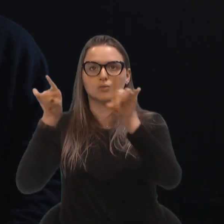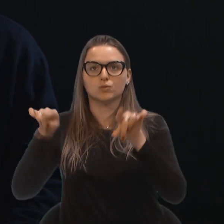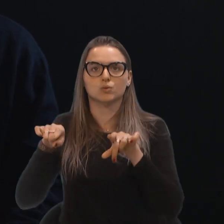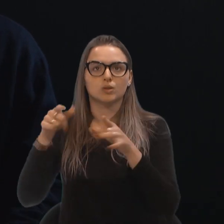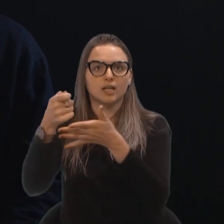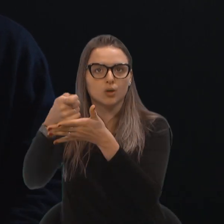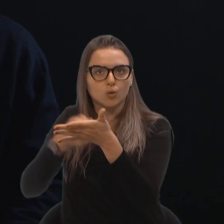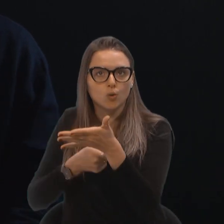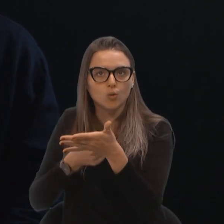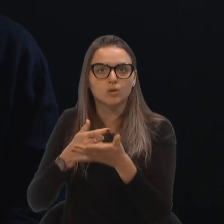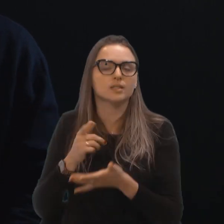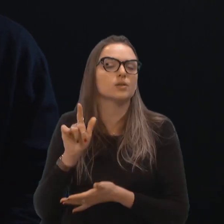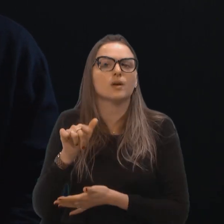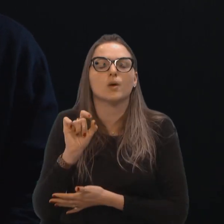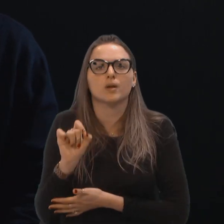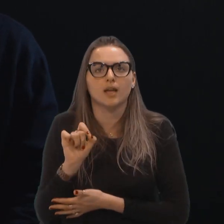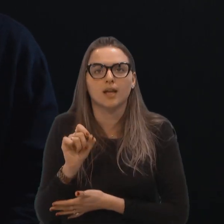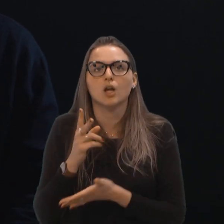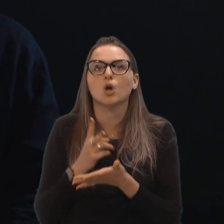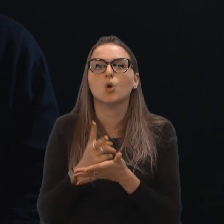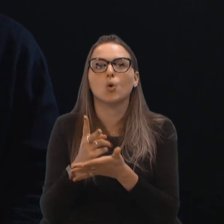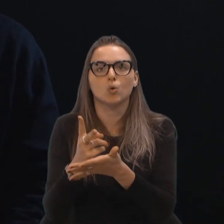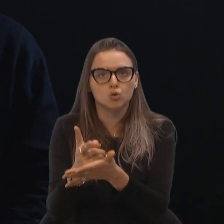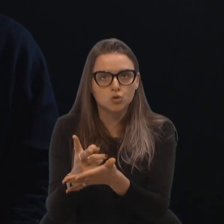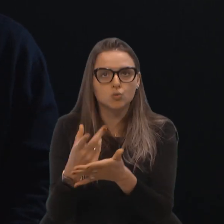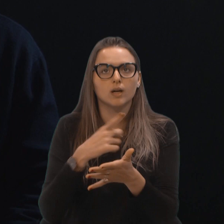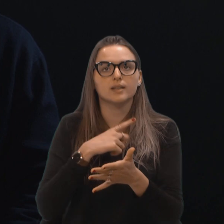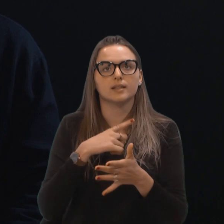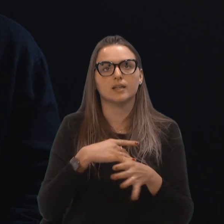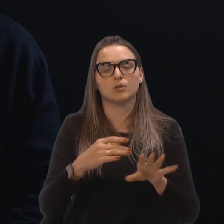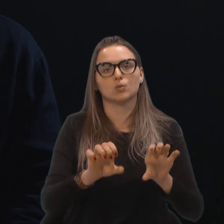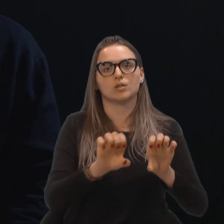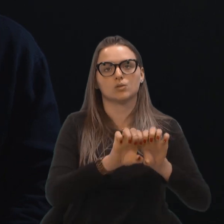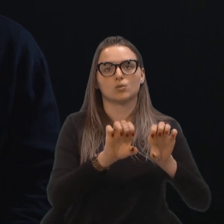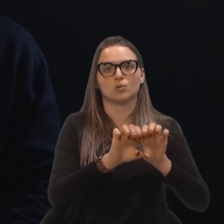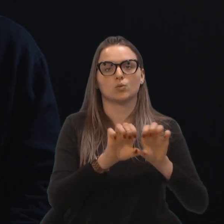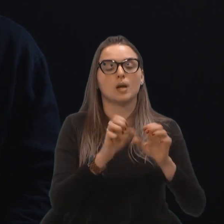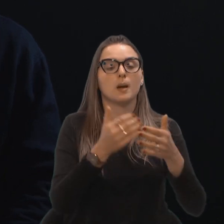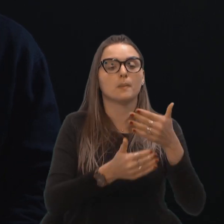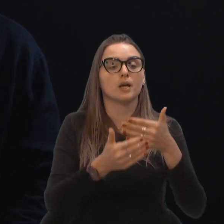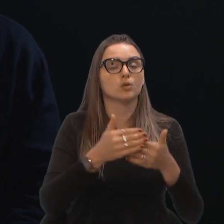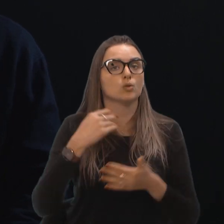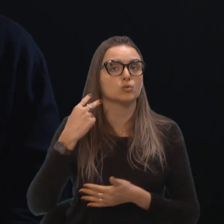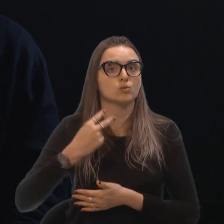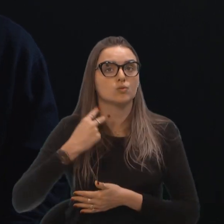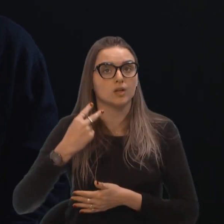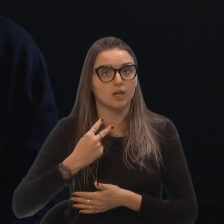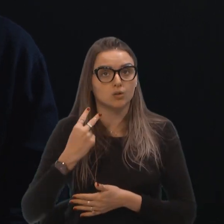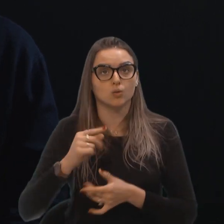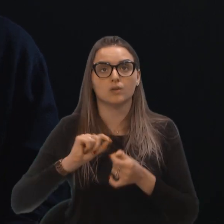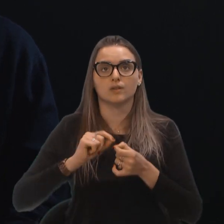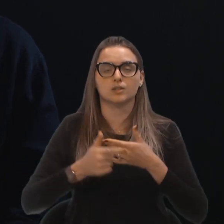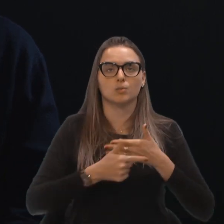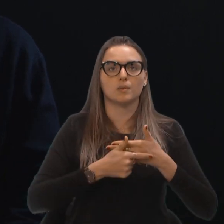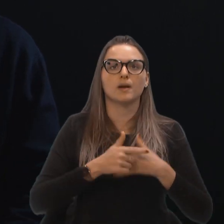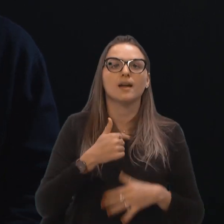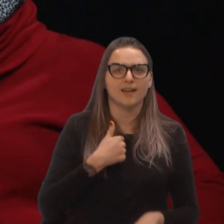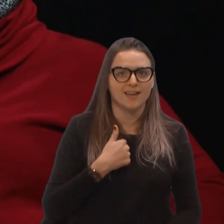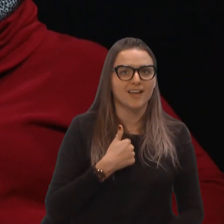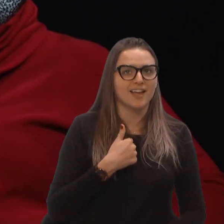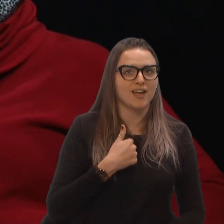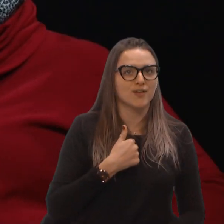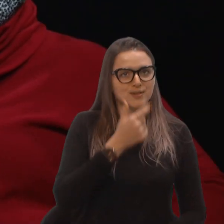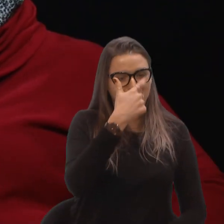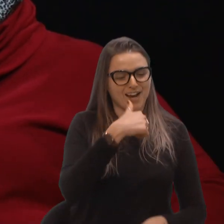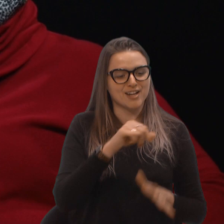carreira, é garantir a estrutura para que os parlamentares possam exercer o seu papel.